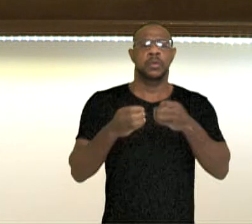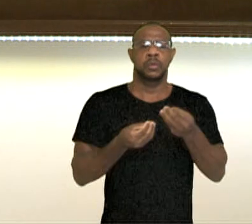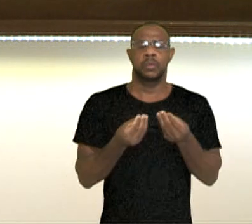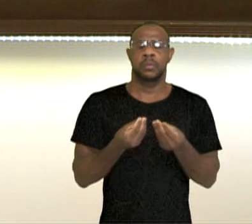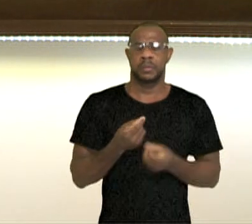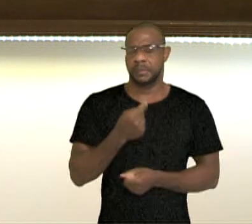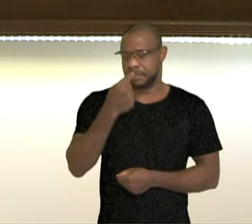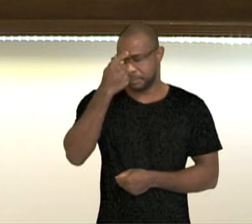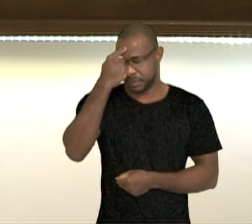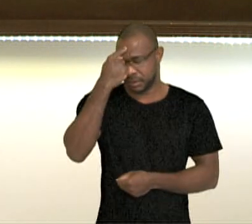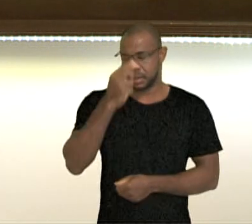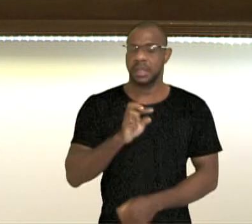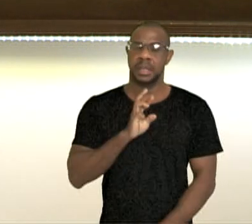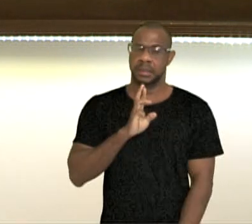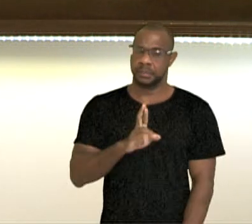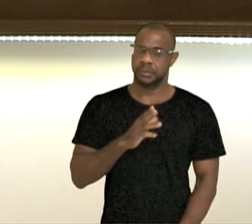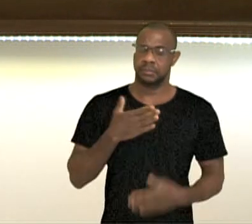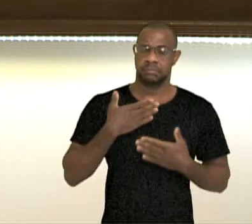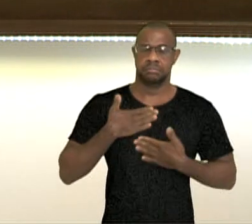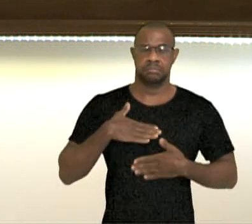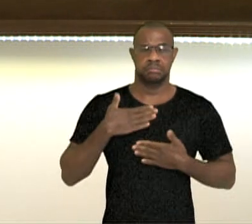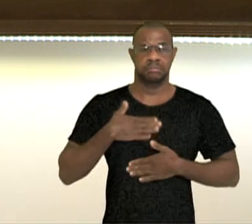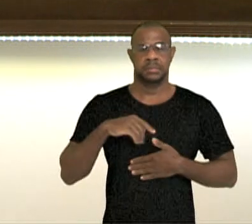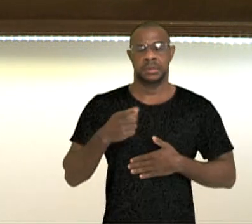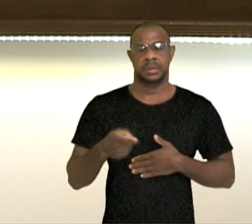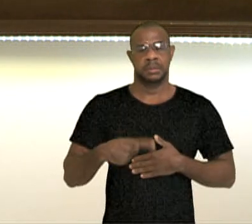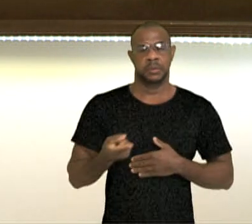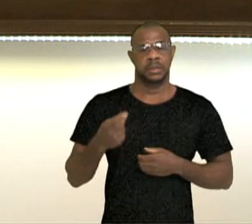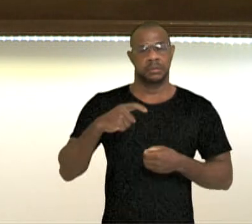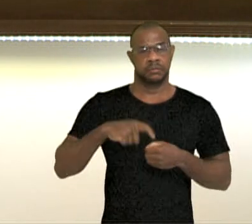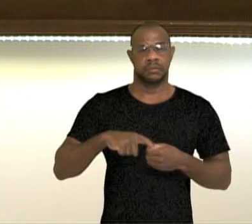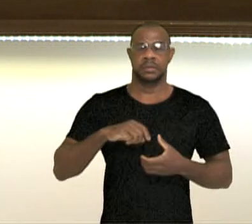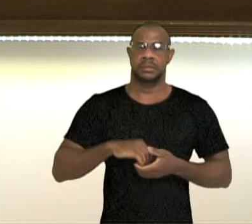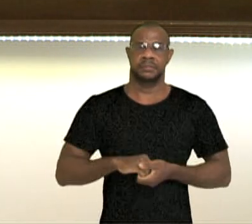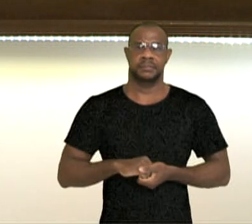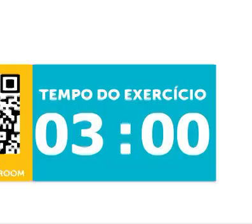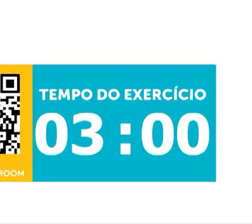pouquinho, responda com calma e a gente já volta.